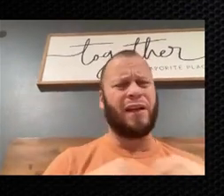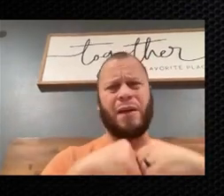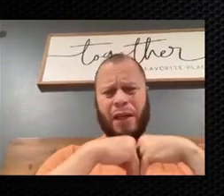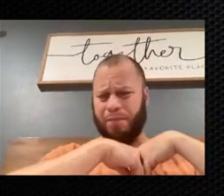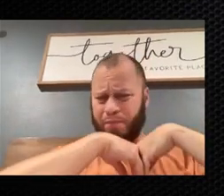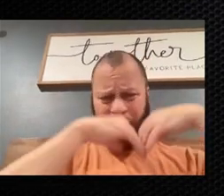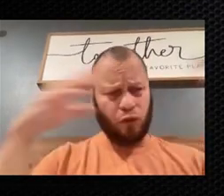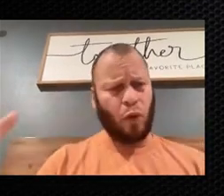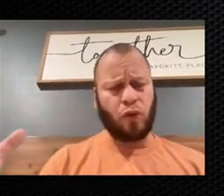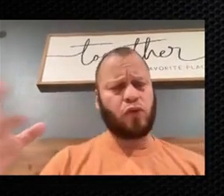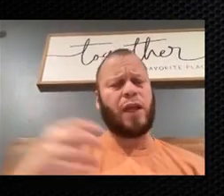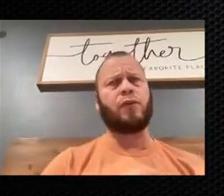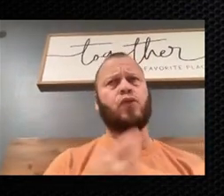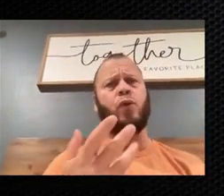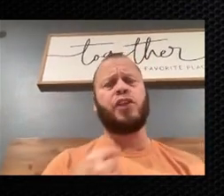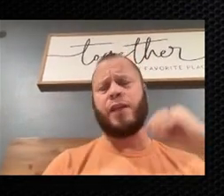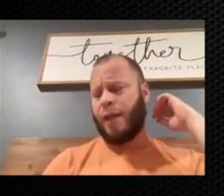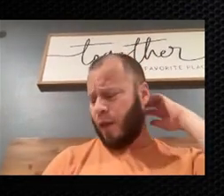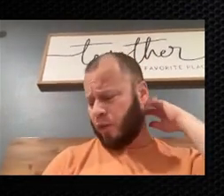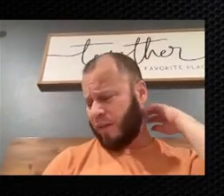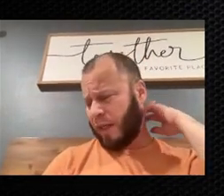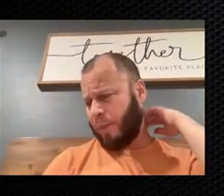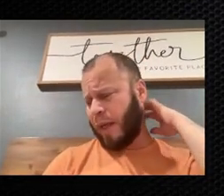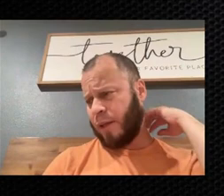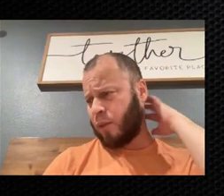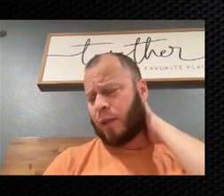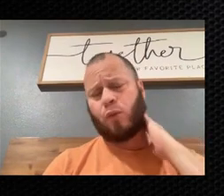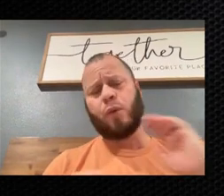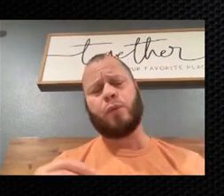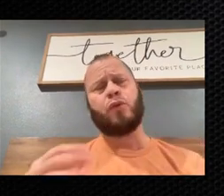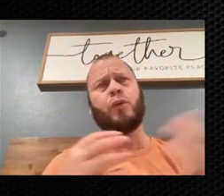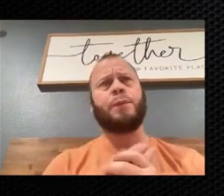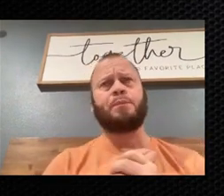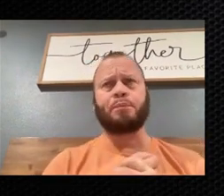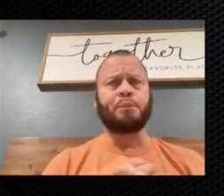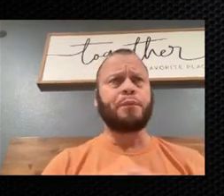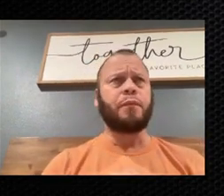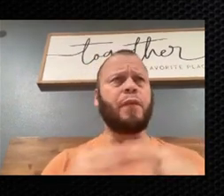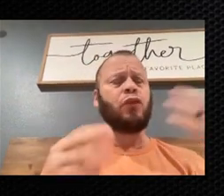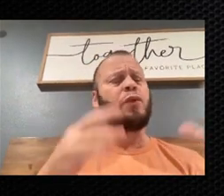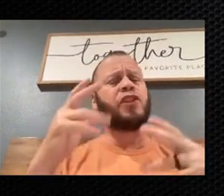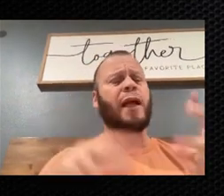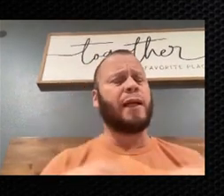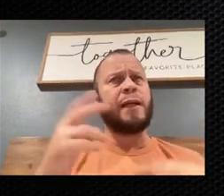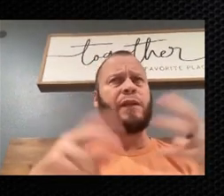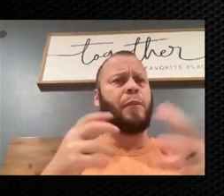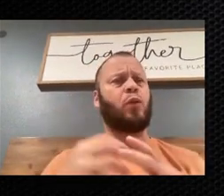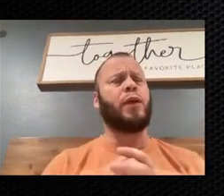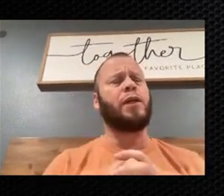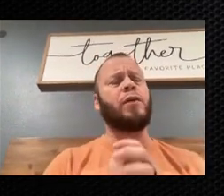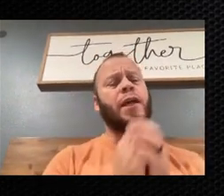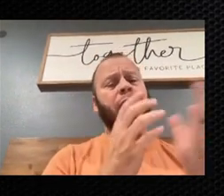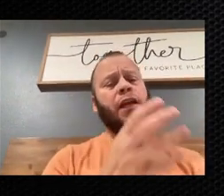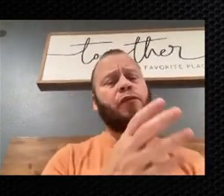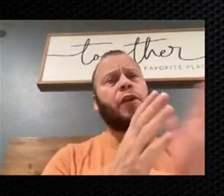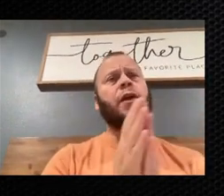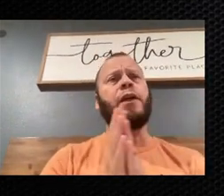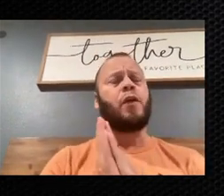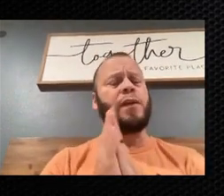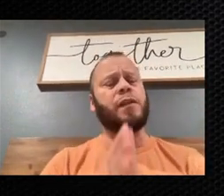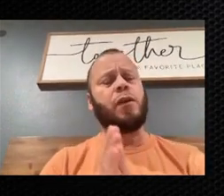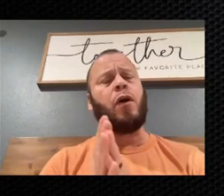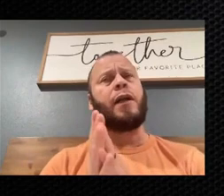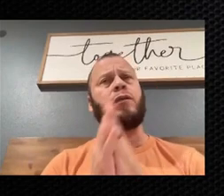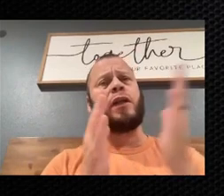telegram em todos os lados Hoje eu tava reparando lá no grupo do Instagram tava procurando e